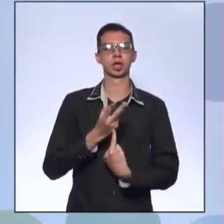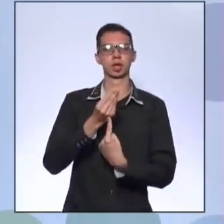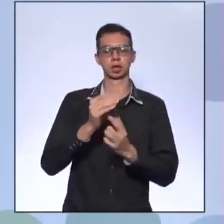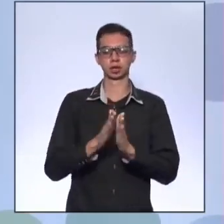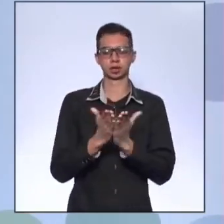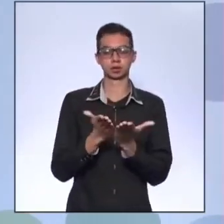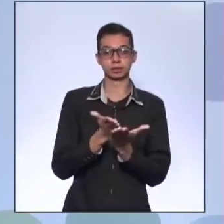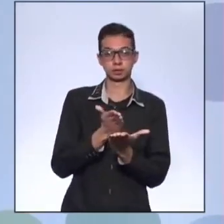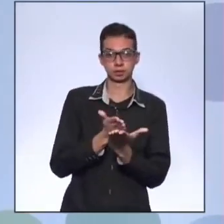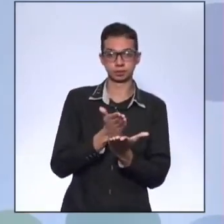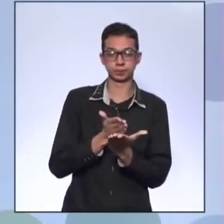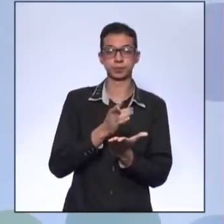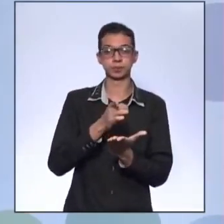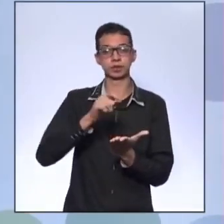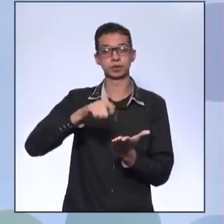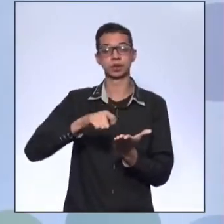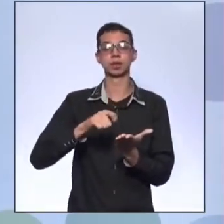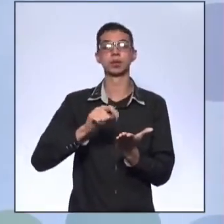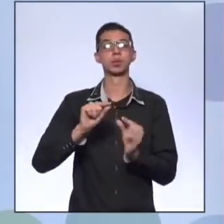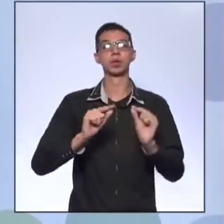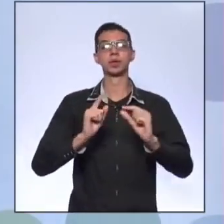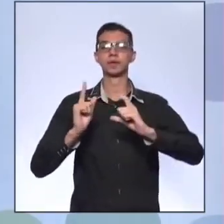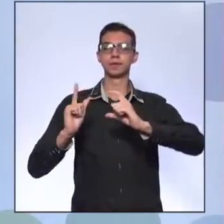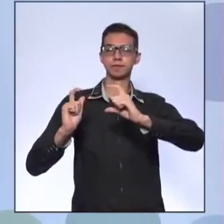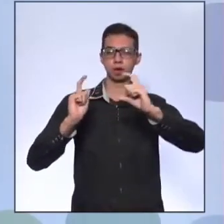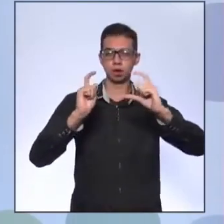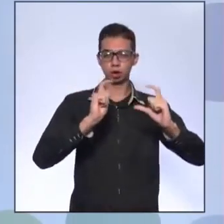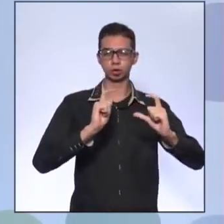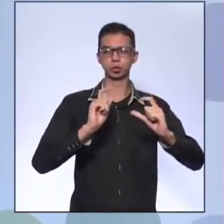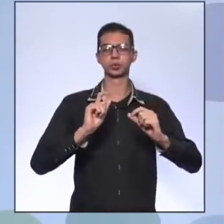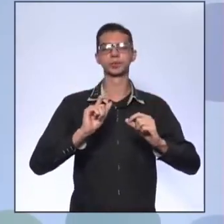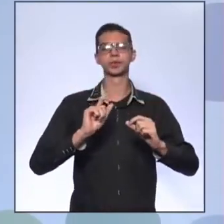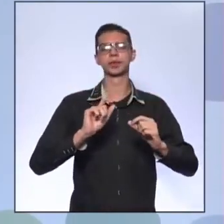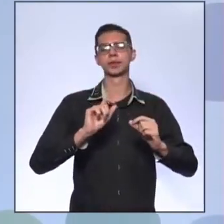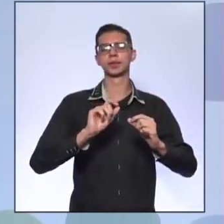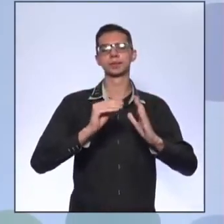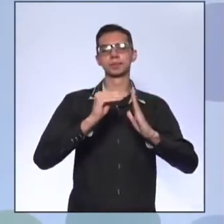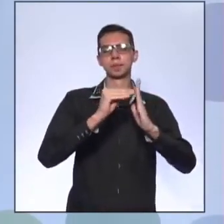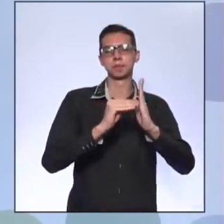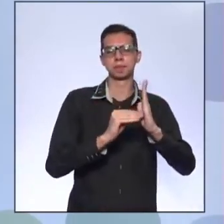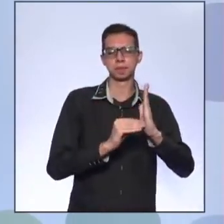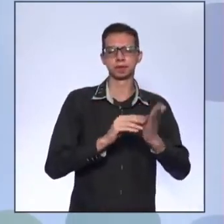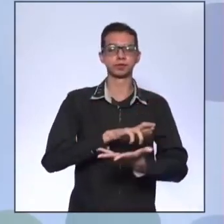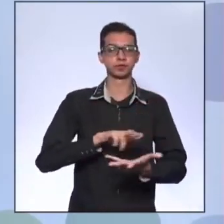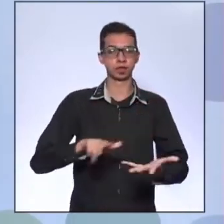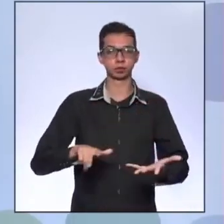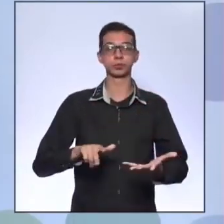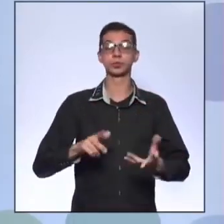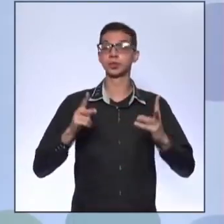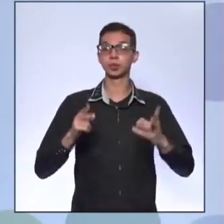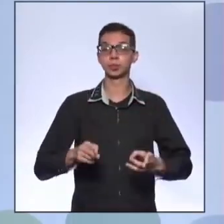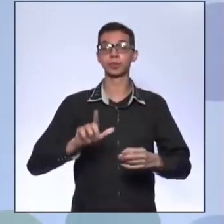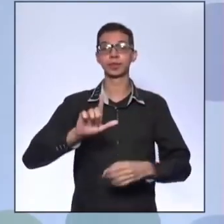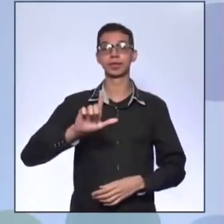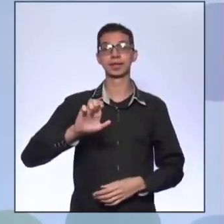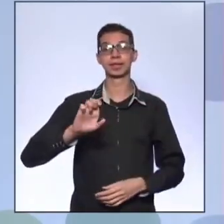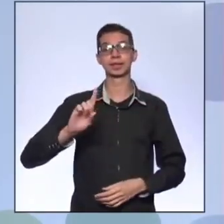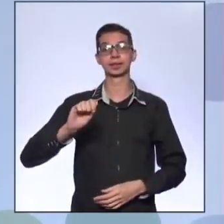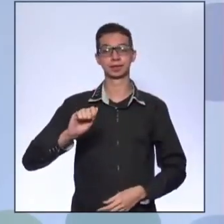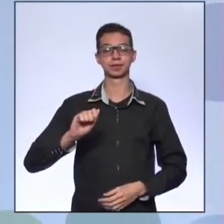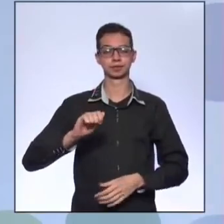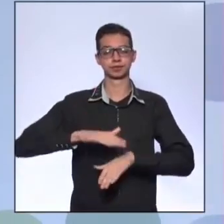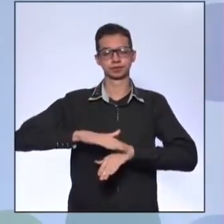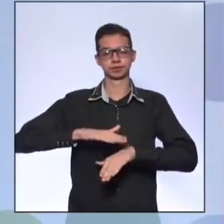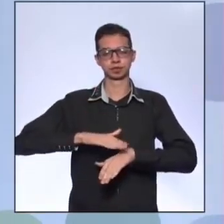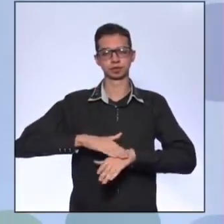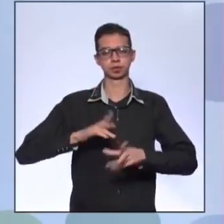colocaram colagens, fotografias, gravuras, pinturas, anotações de processo de criação, exatamente como a Leda Catunda fez em relação